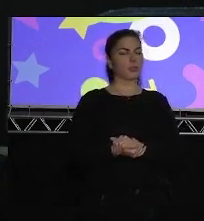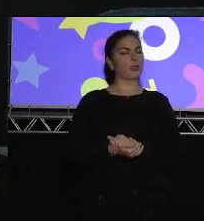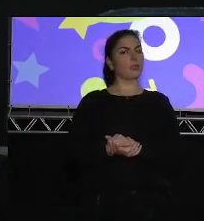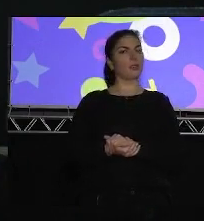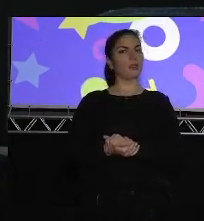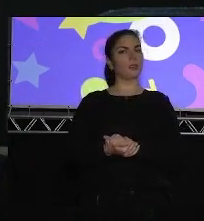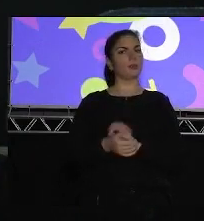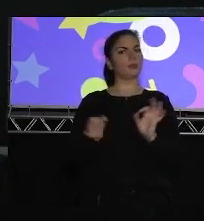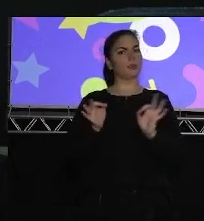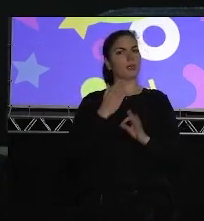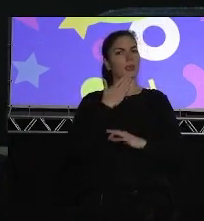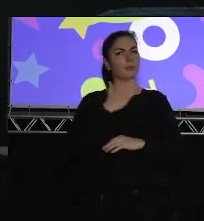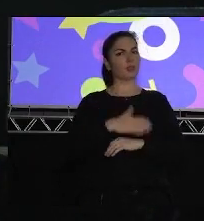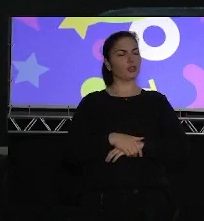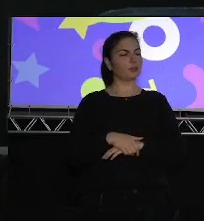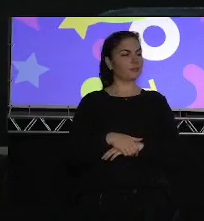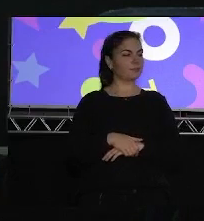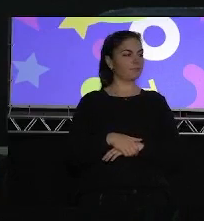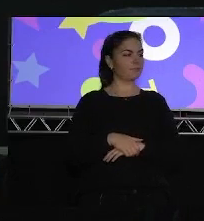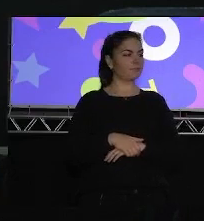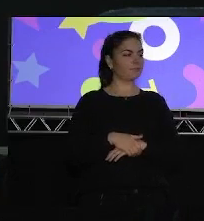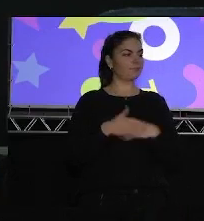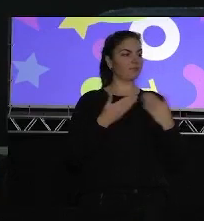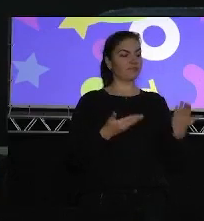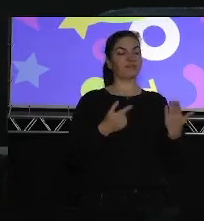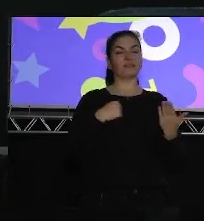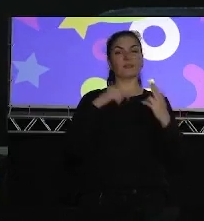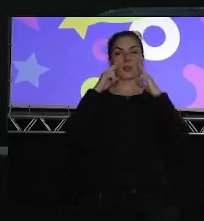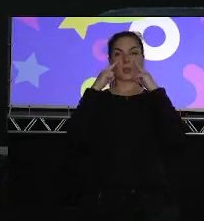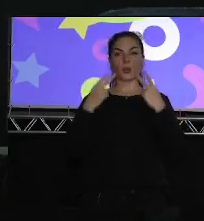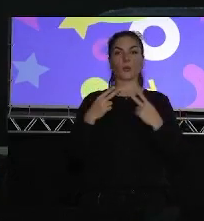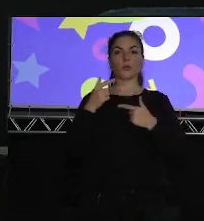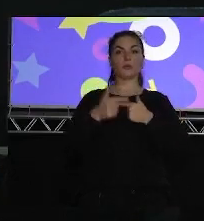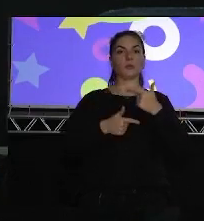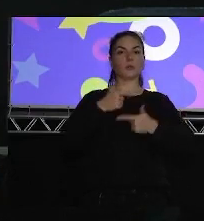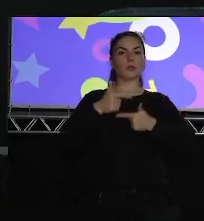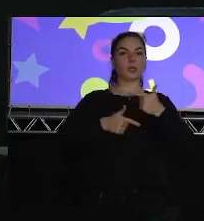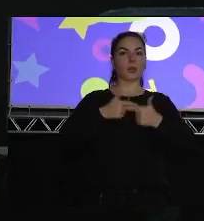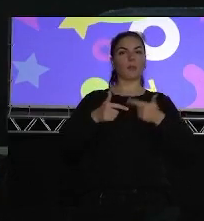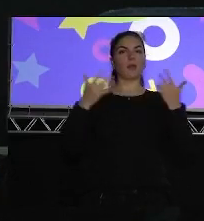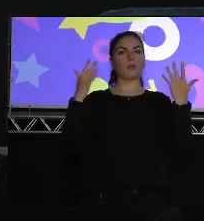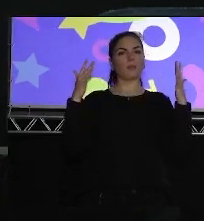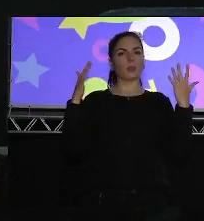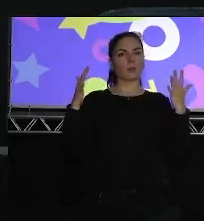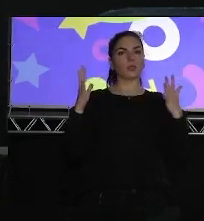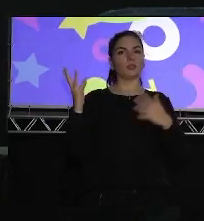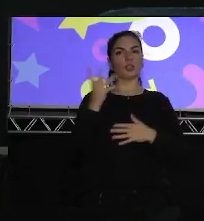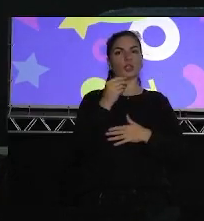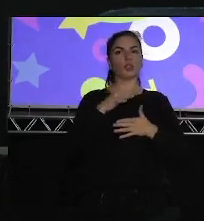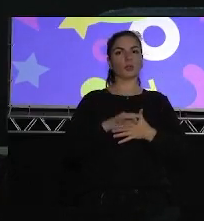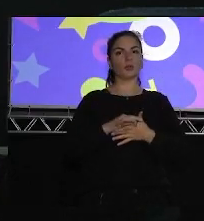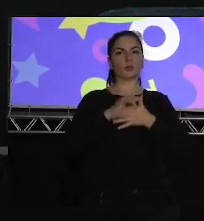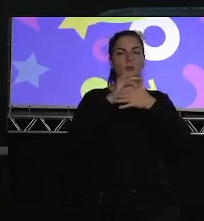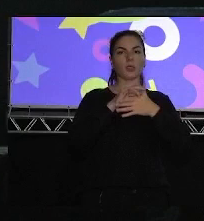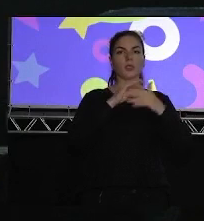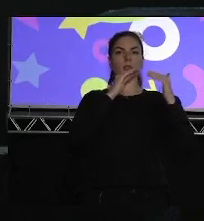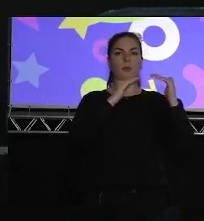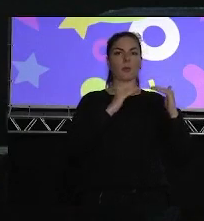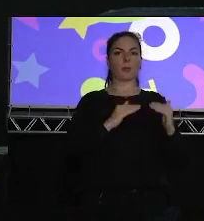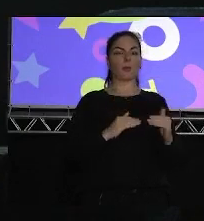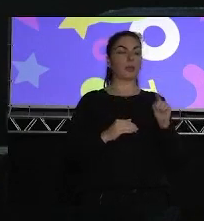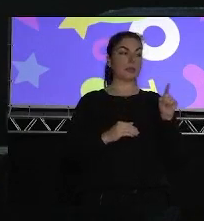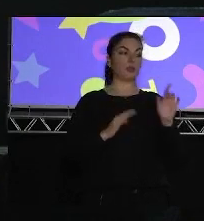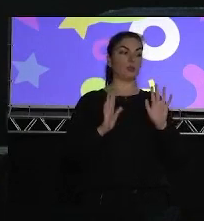Deliberadamente, sem ninguém pedir? Está aí. Ó. Quero reconhecer o trabalho, quero parabenizar os líderes da área tal. Então, isso